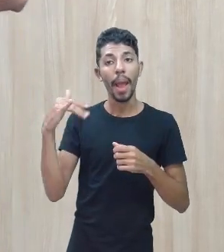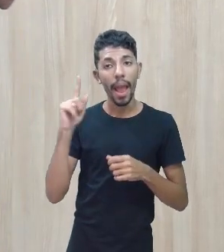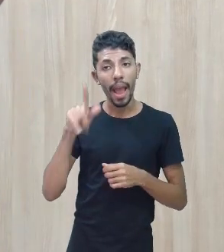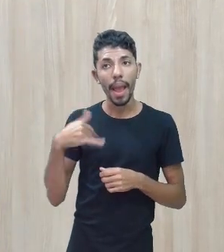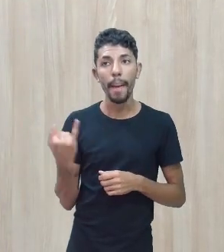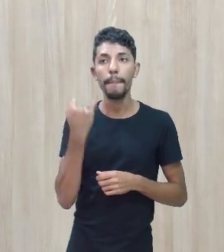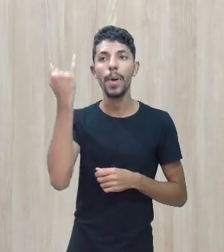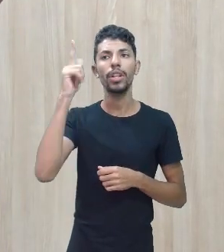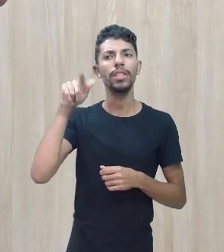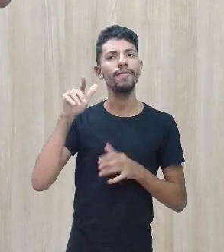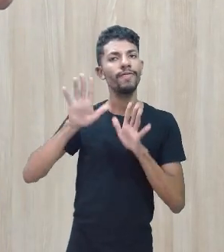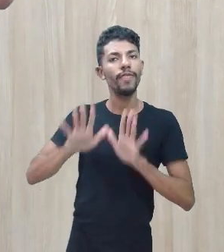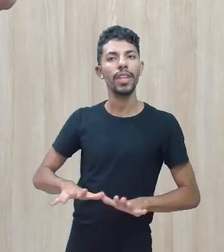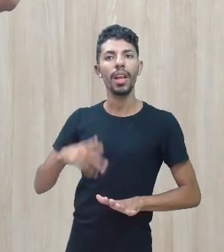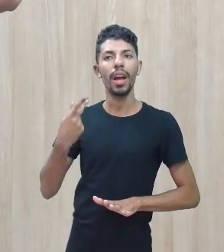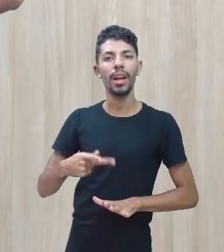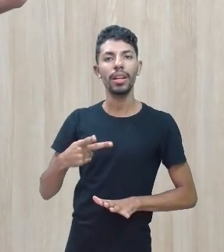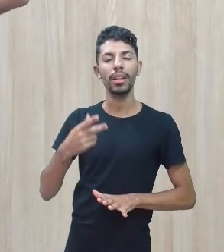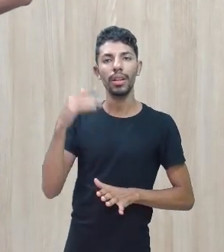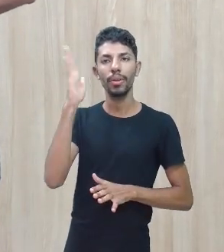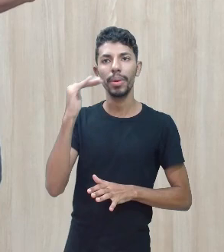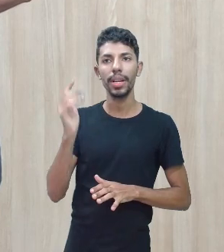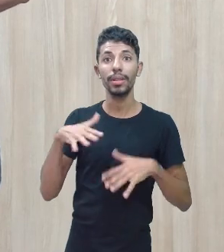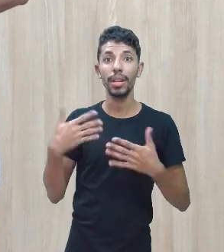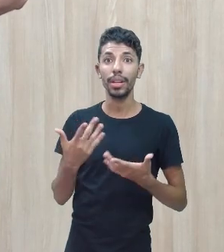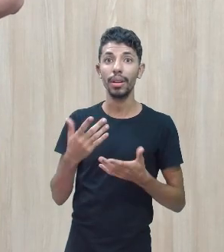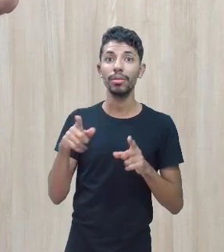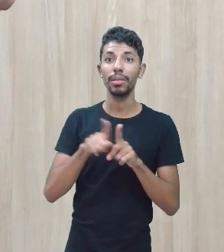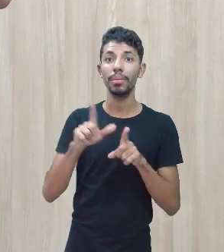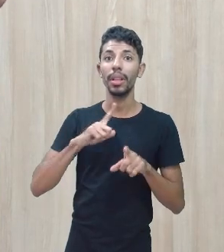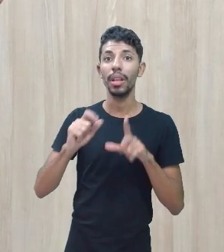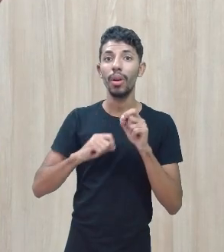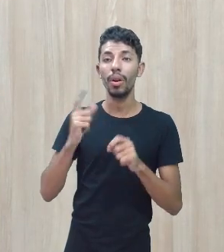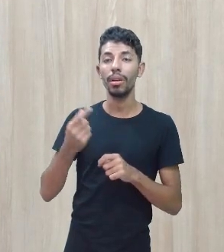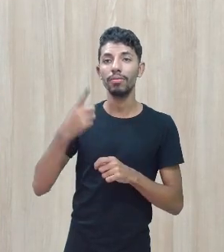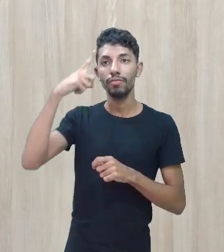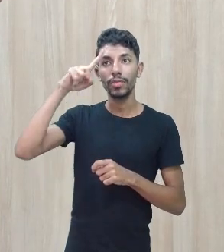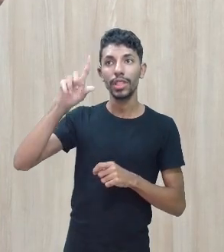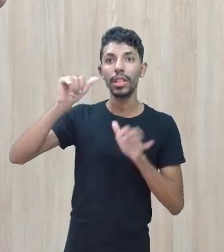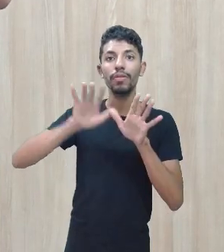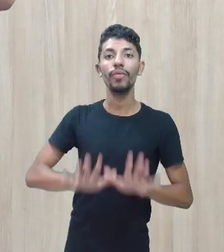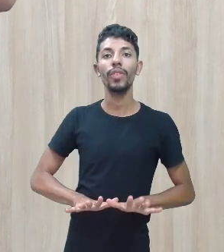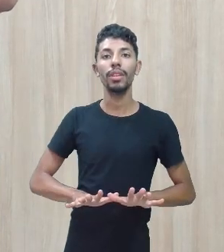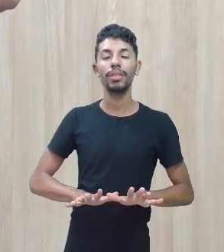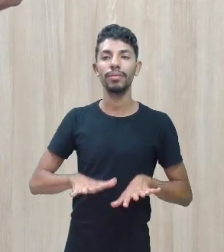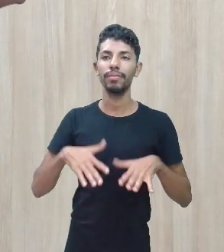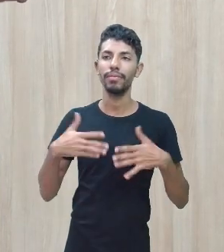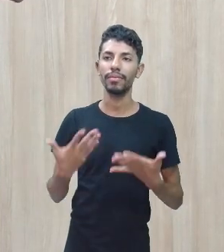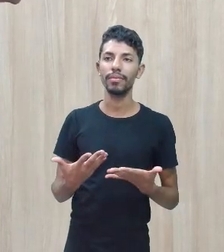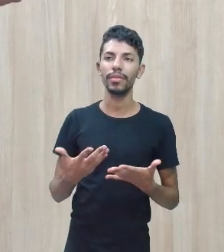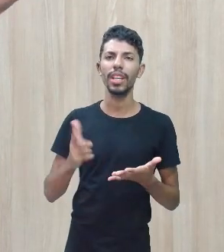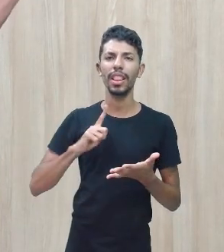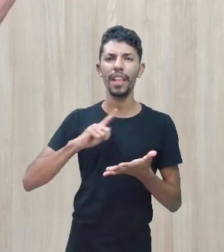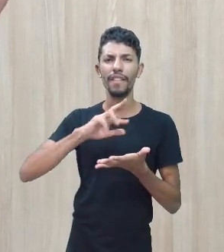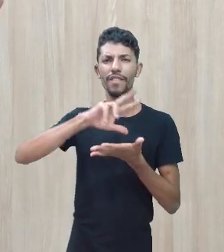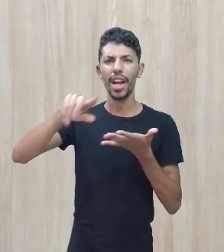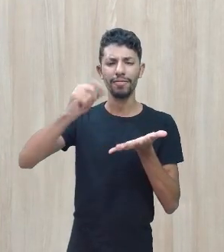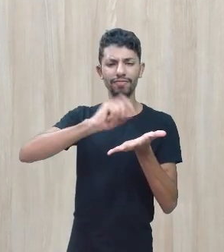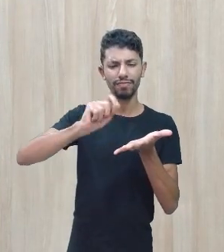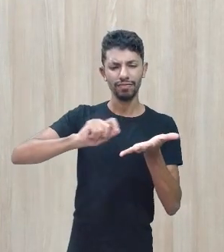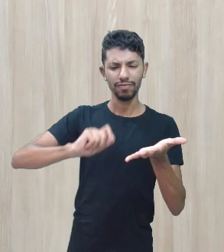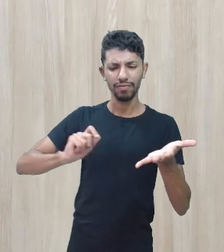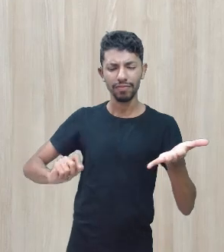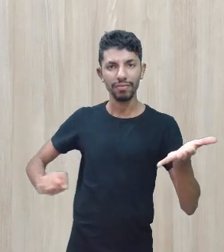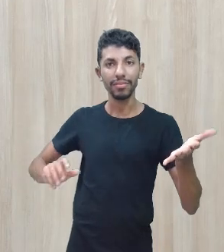do fico, né? Eles mandam um abaixo-assinado com mais de 9.000 assinaturas, naquele tempo era bastante gente. E aí o Pedro